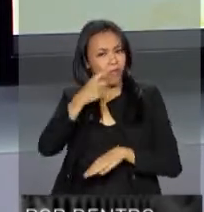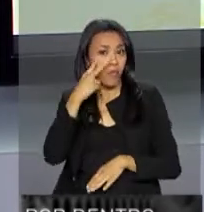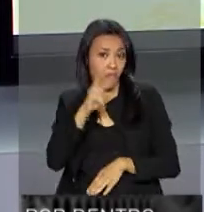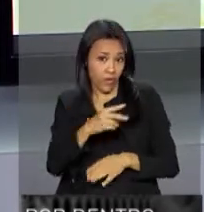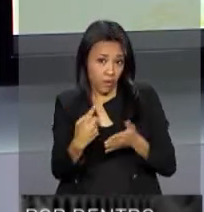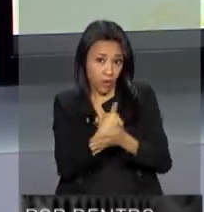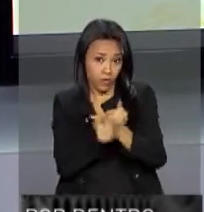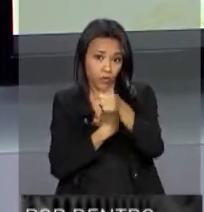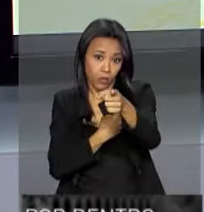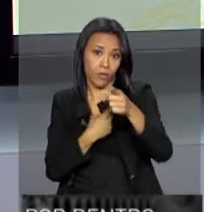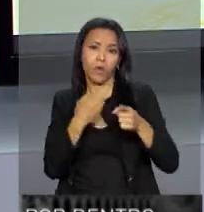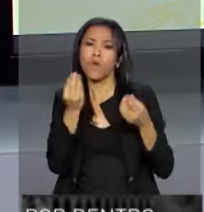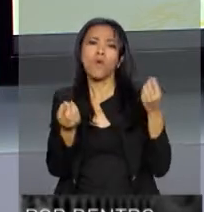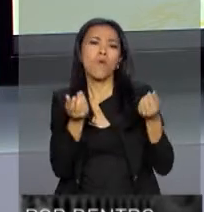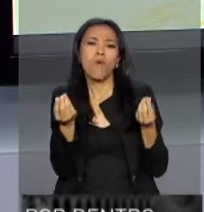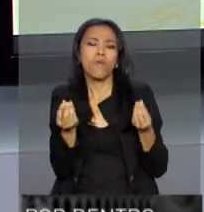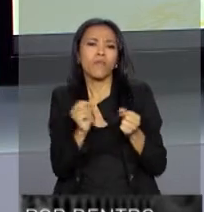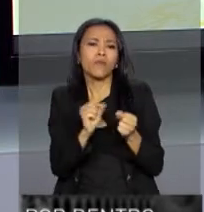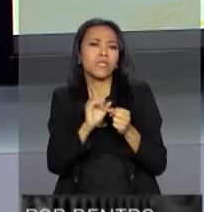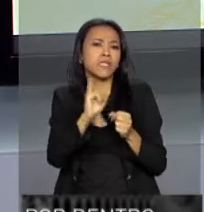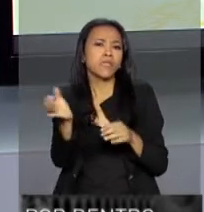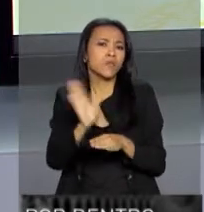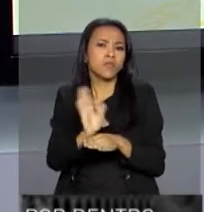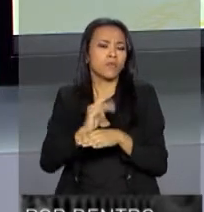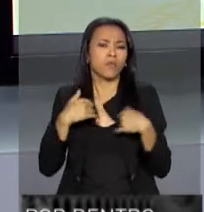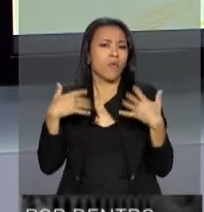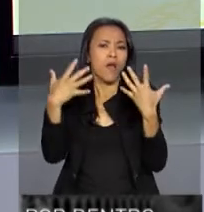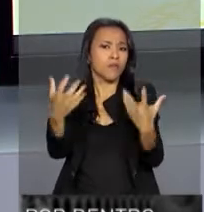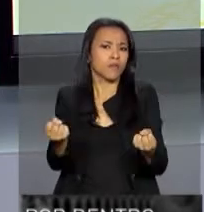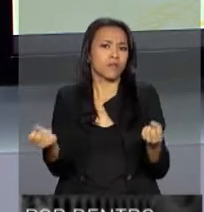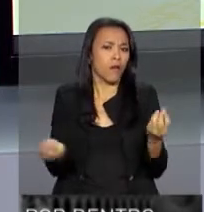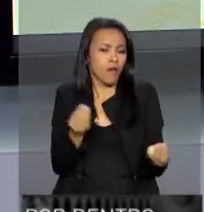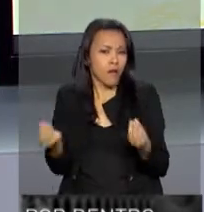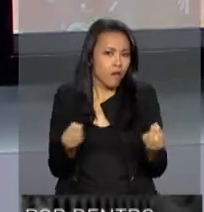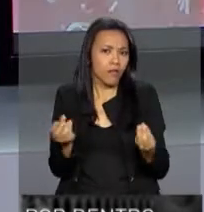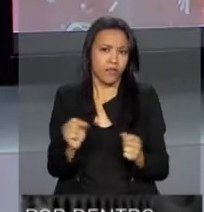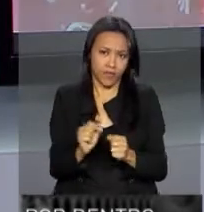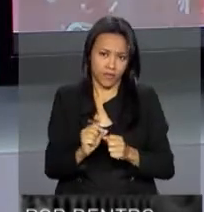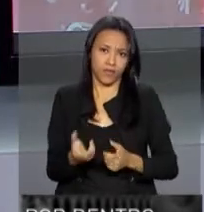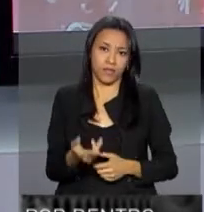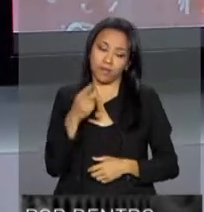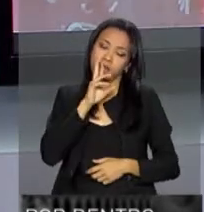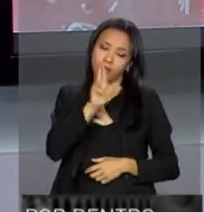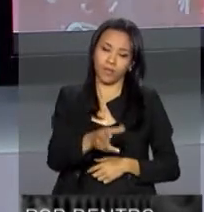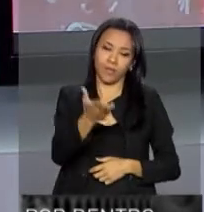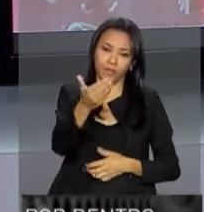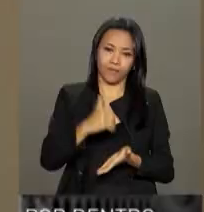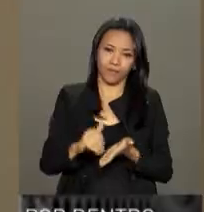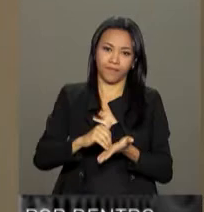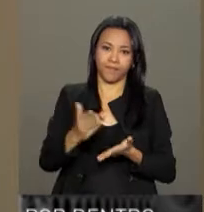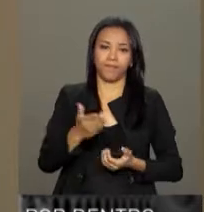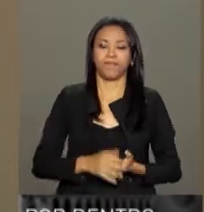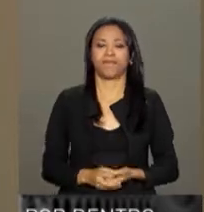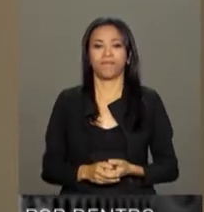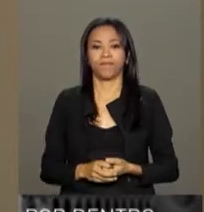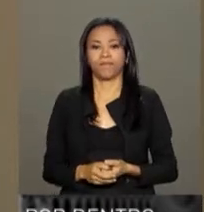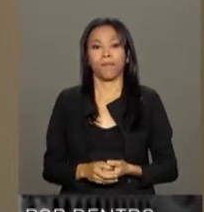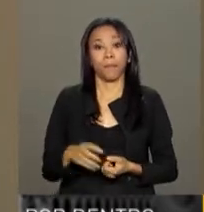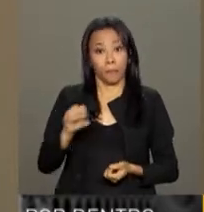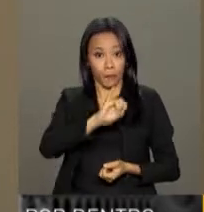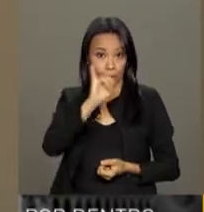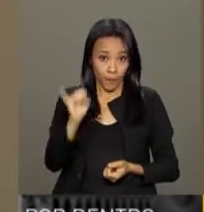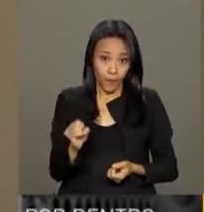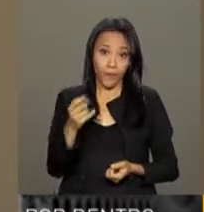ele quer saber o que fazer se o cinema não aceitar a identidade jovem o secretário responde o luiz